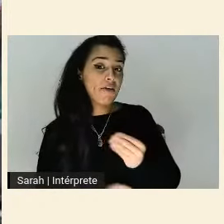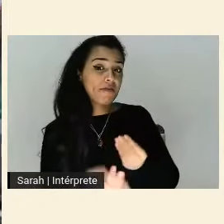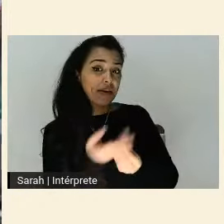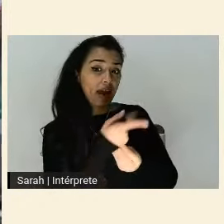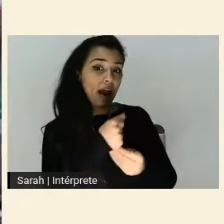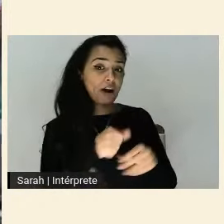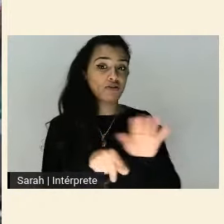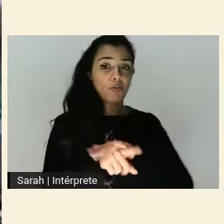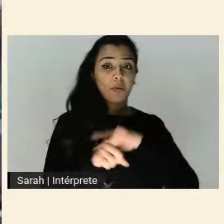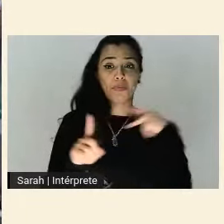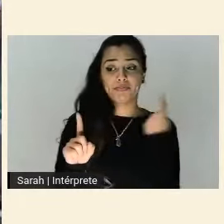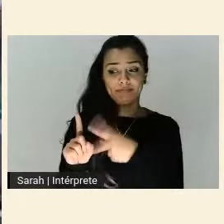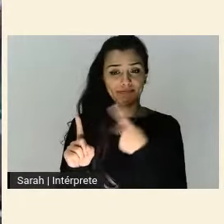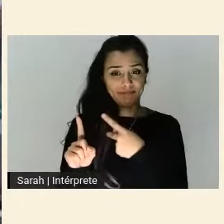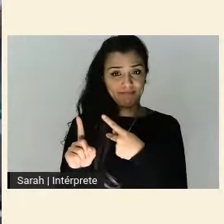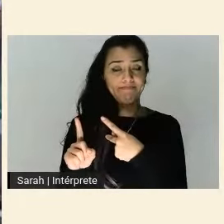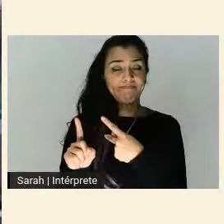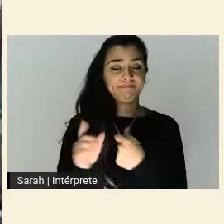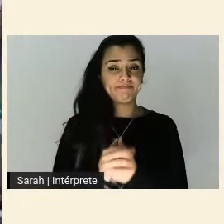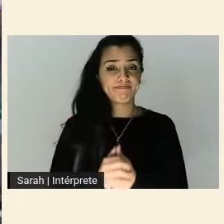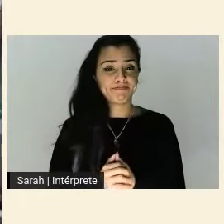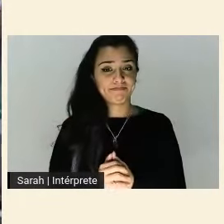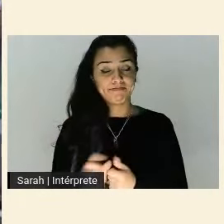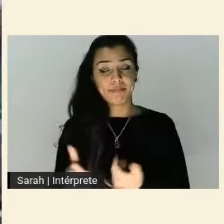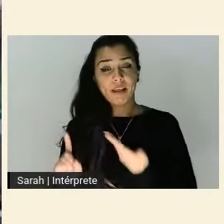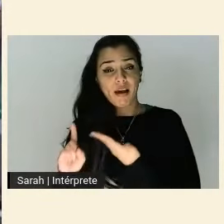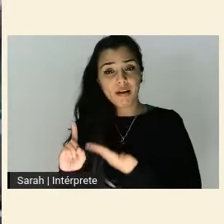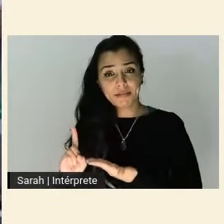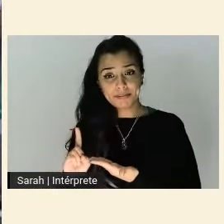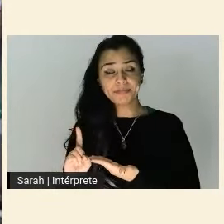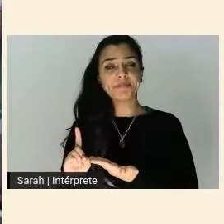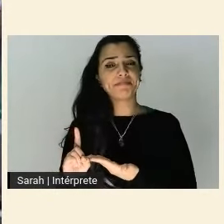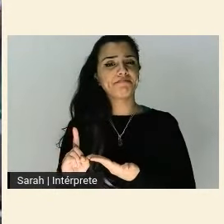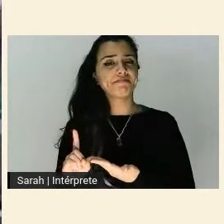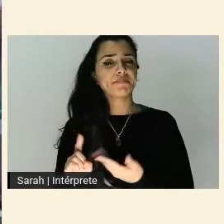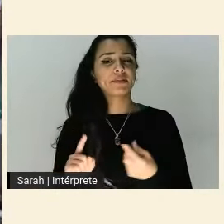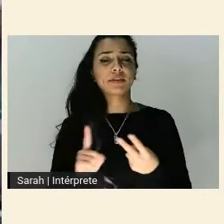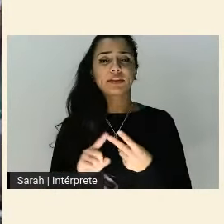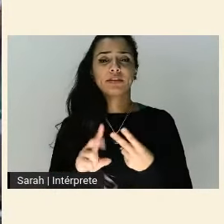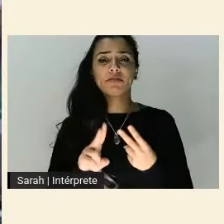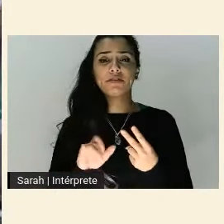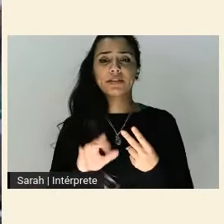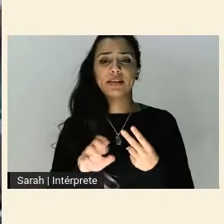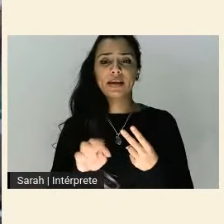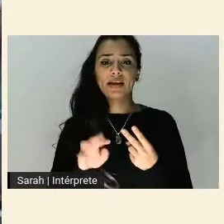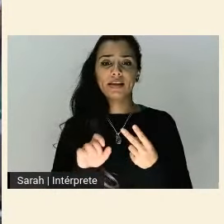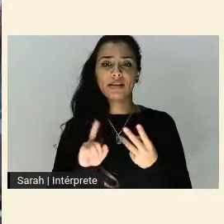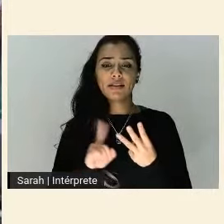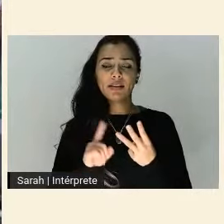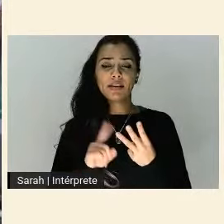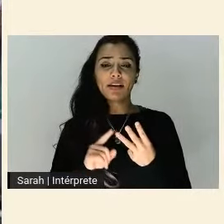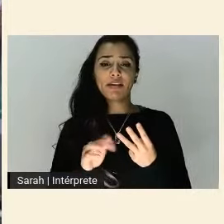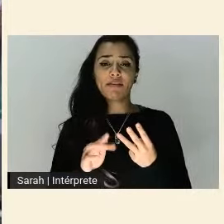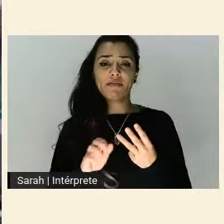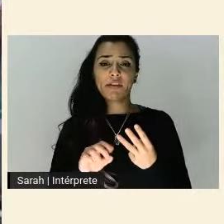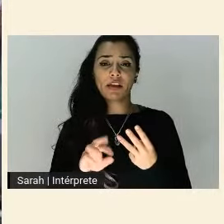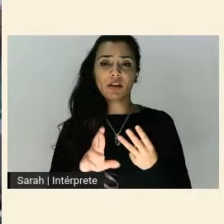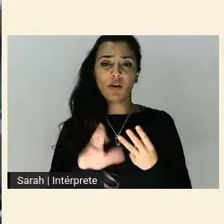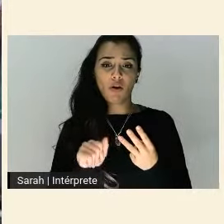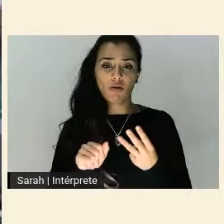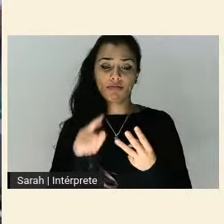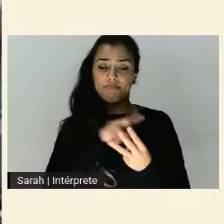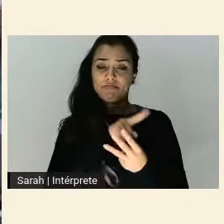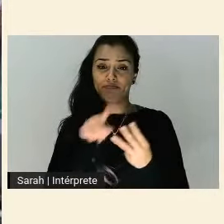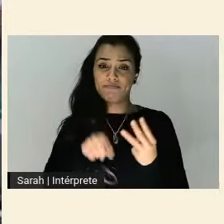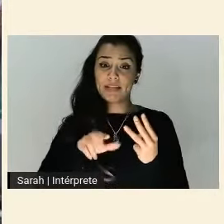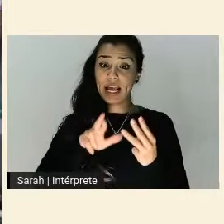Joaquim do Rego Monteiro. Joaquim do Rego Monteiro, Vicente do Rego Monteiro e Fedora do Rego Monteiro, 3